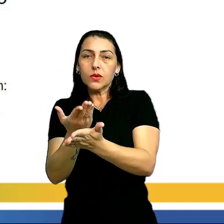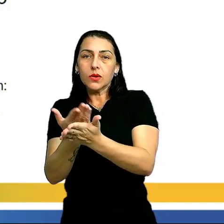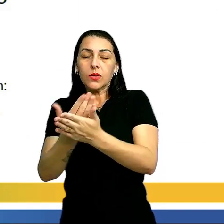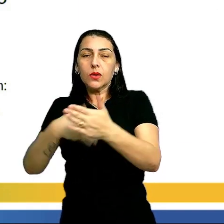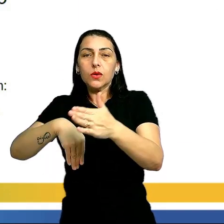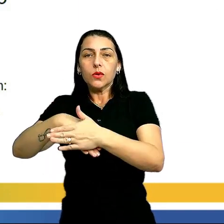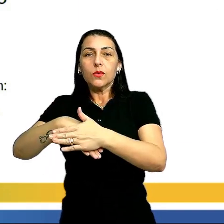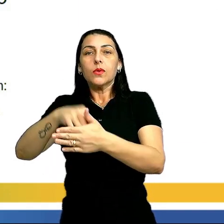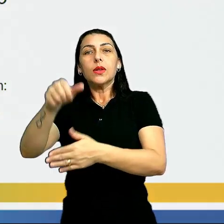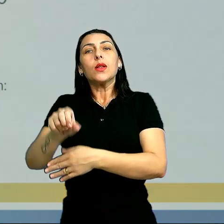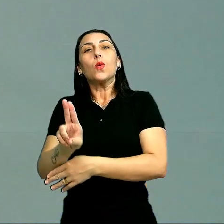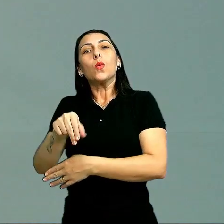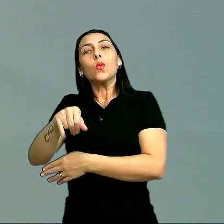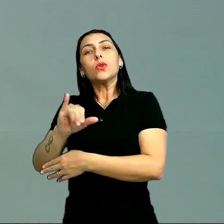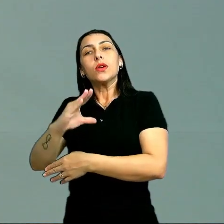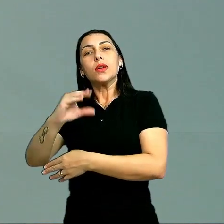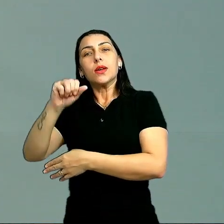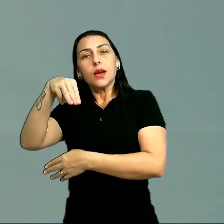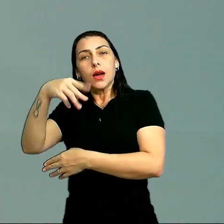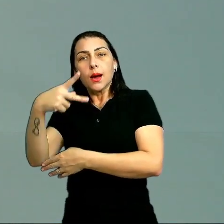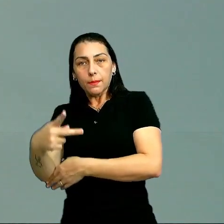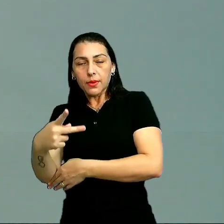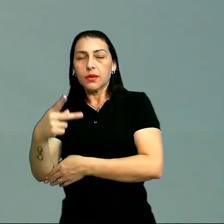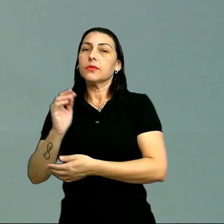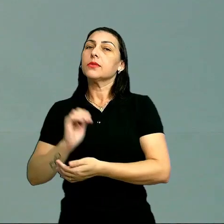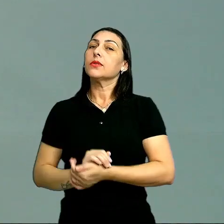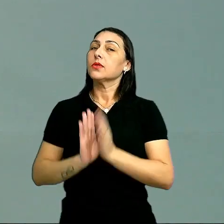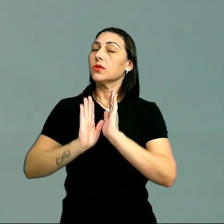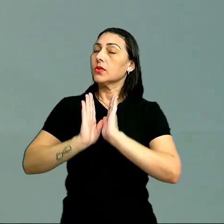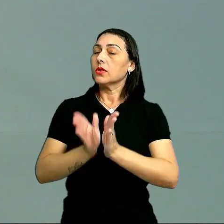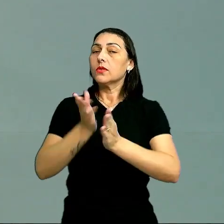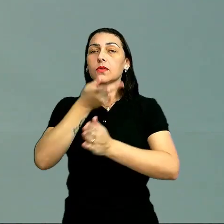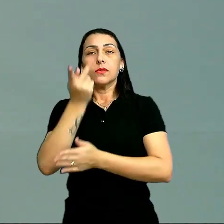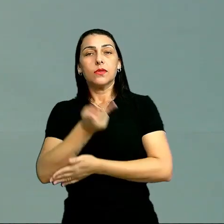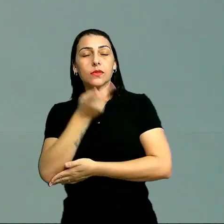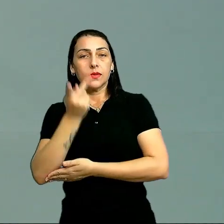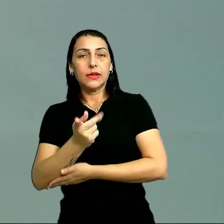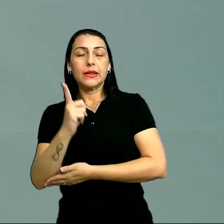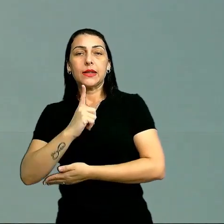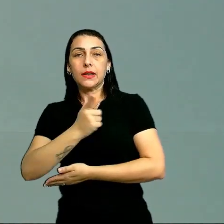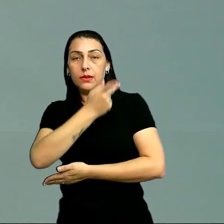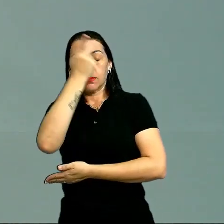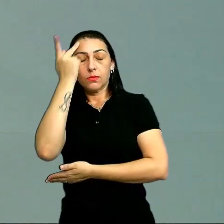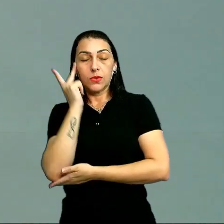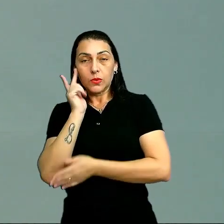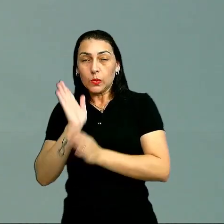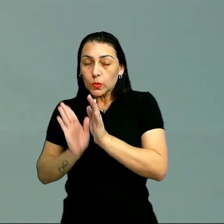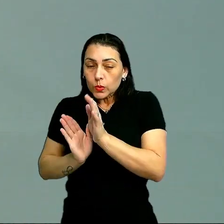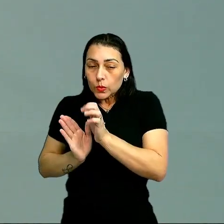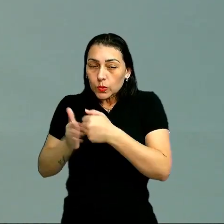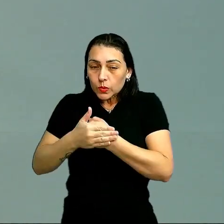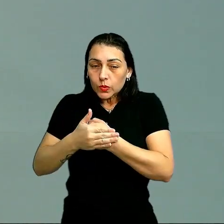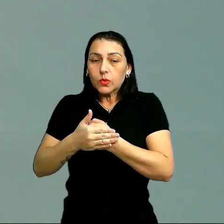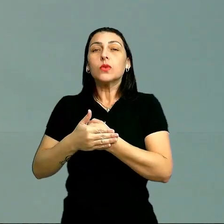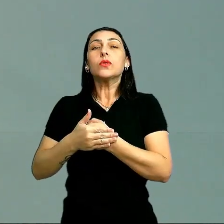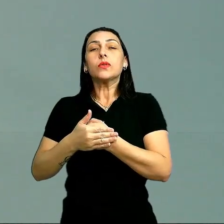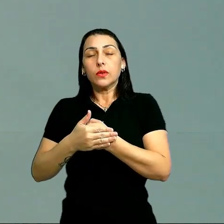de Futebol da Unicamp. Então, aí, como já foi retratado, nós temos aí as pessoas que se escondem